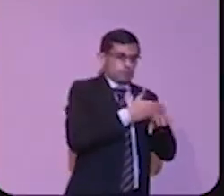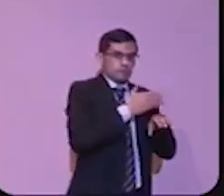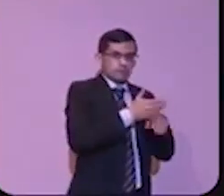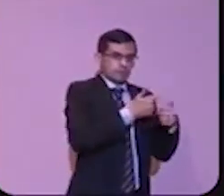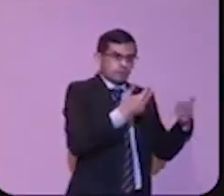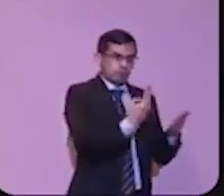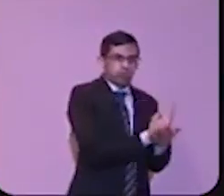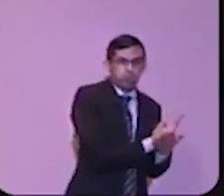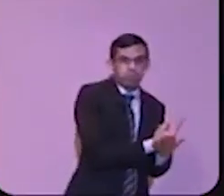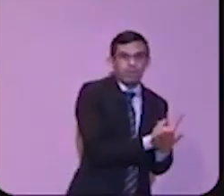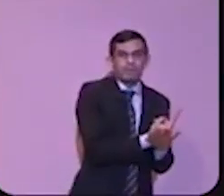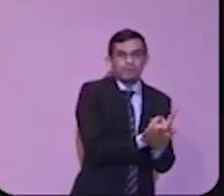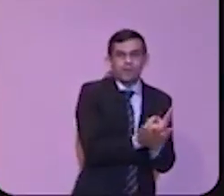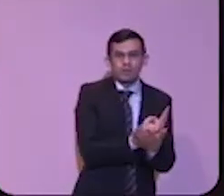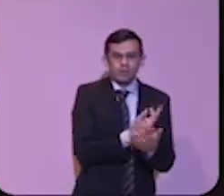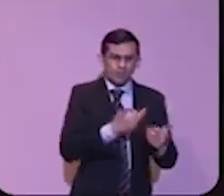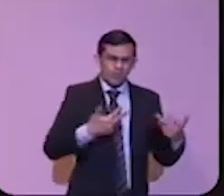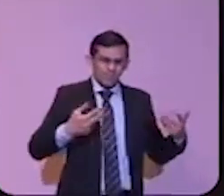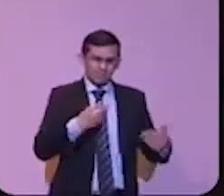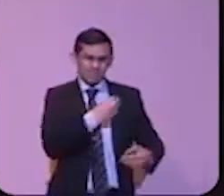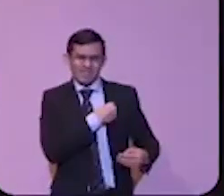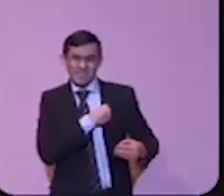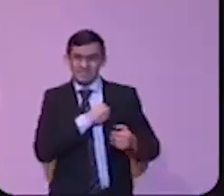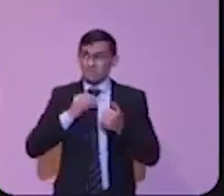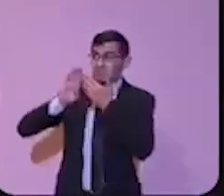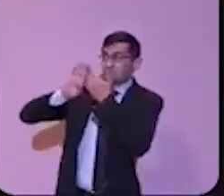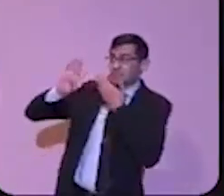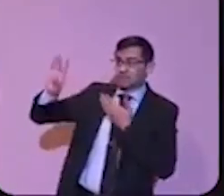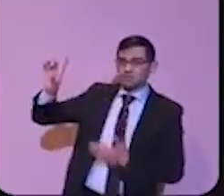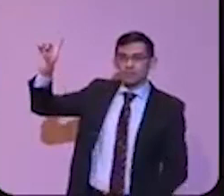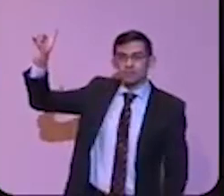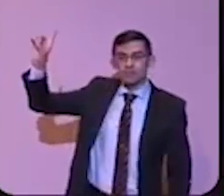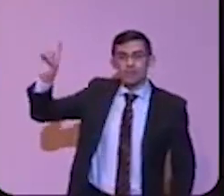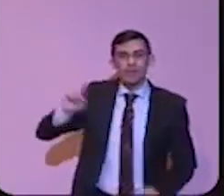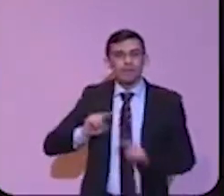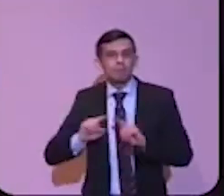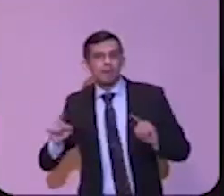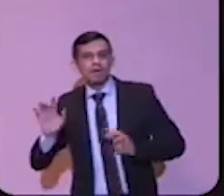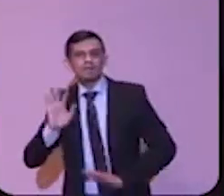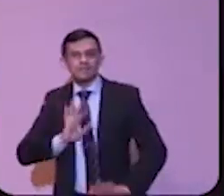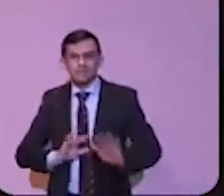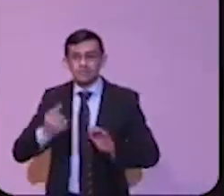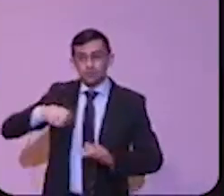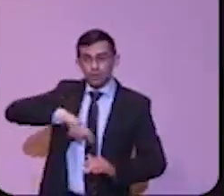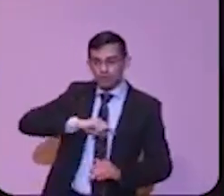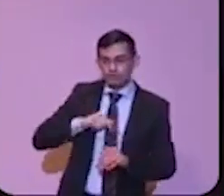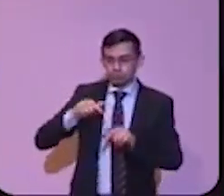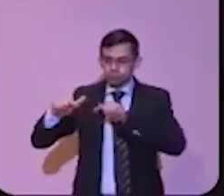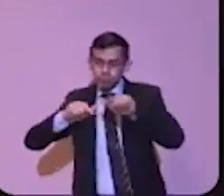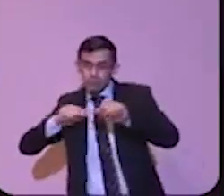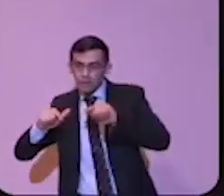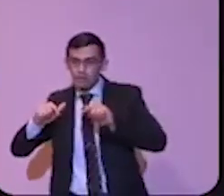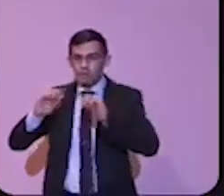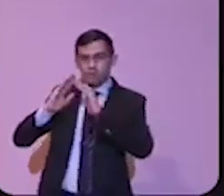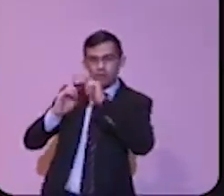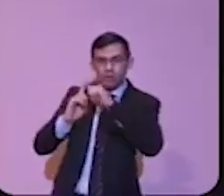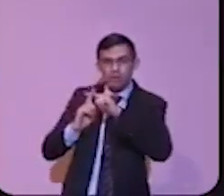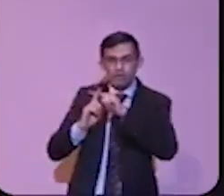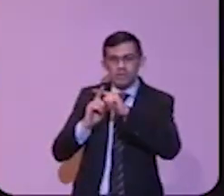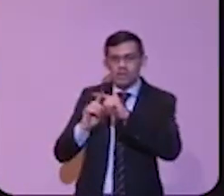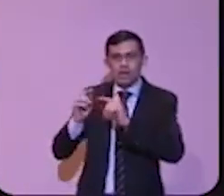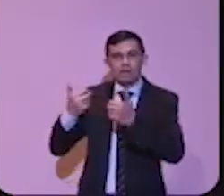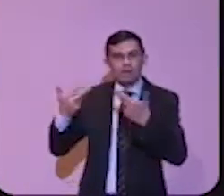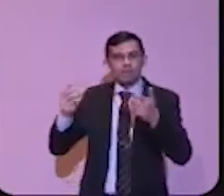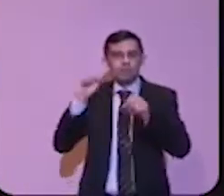práticas. Coisas que nos afastavam de Deus, mas que porque estávamos envolvidos na igreja, de repente abandonamos